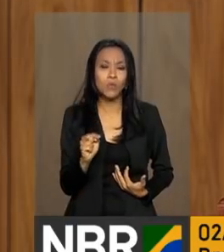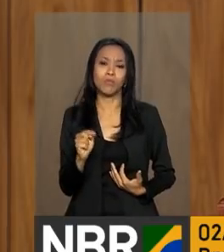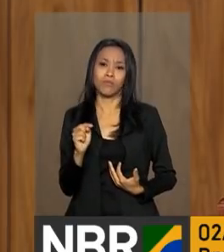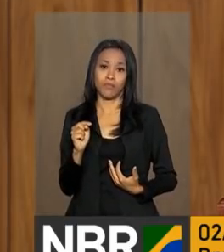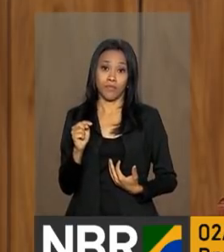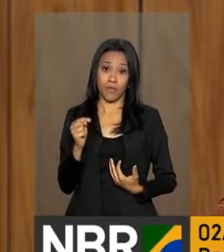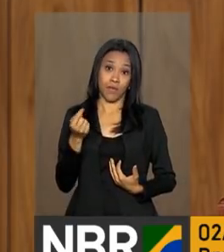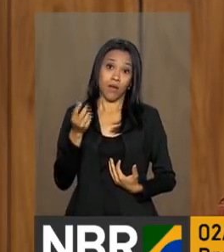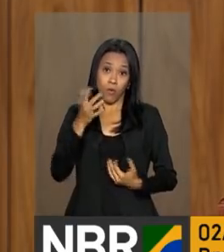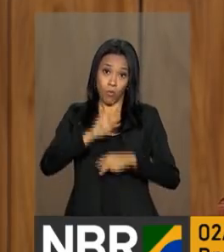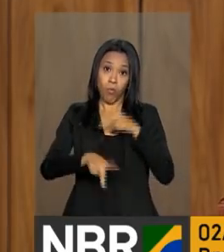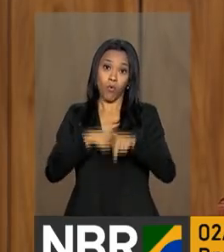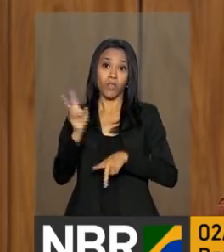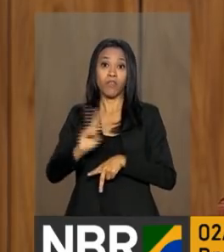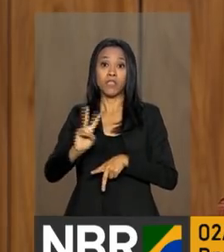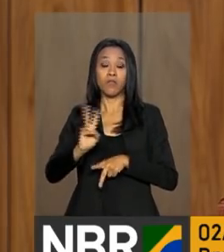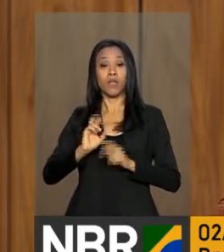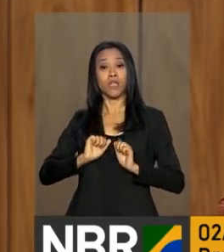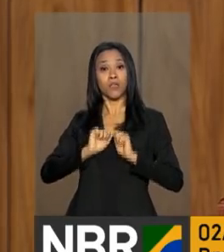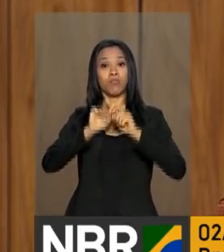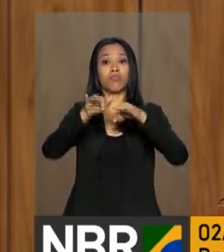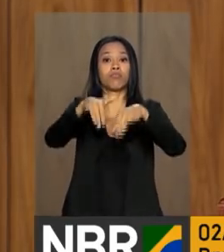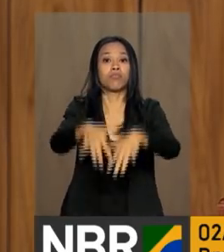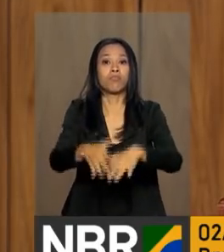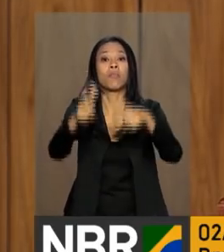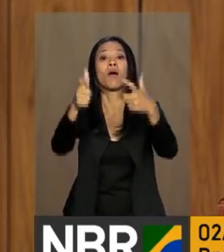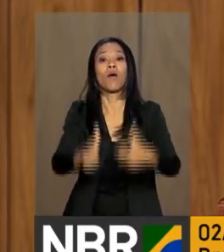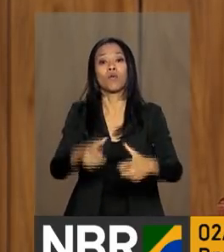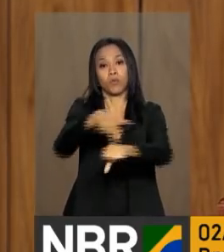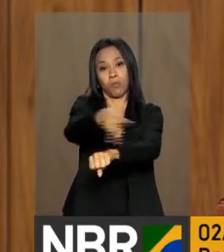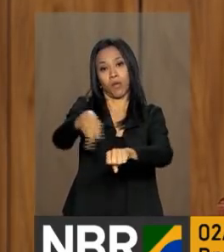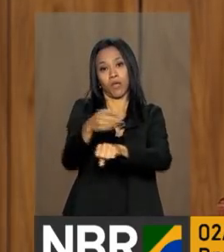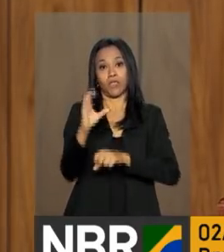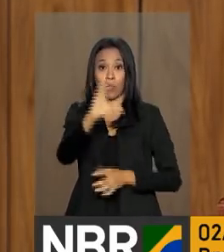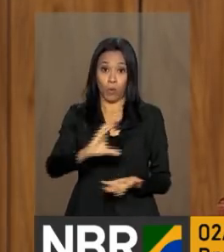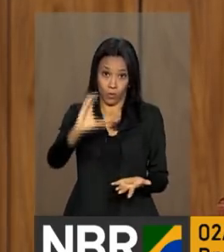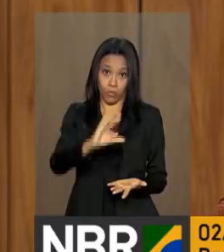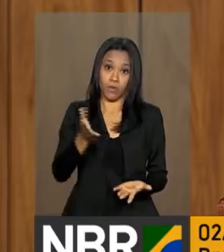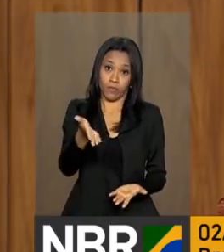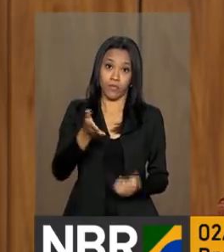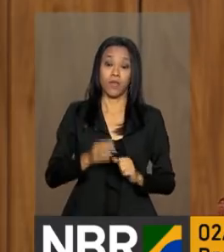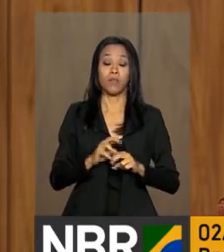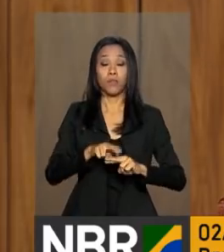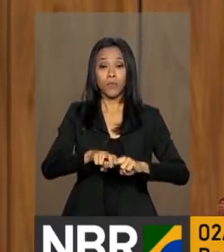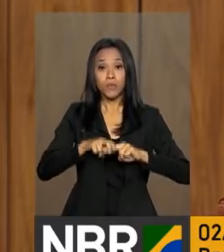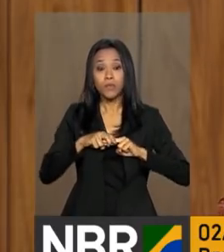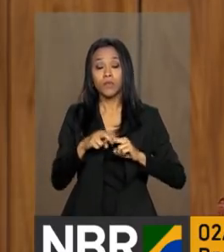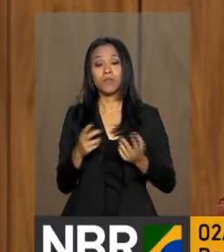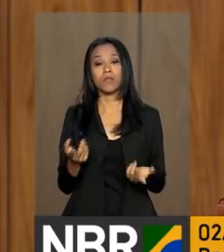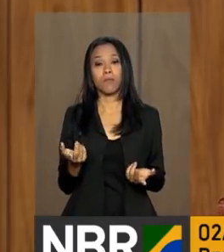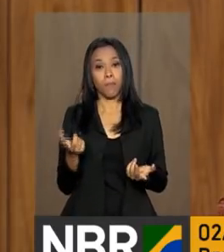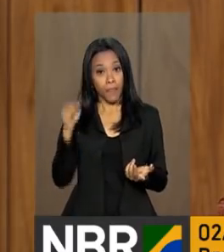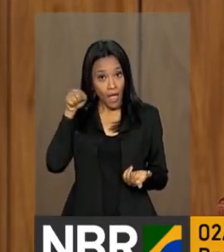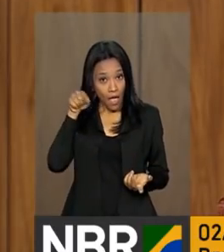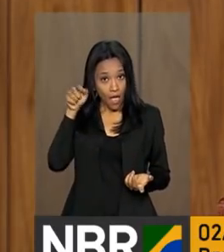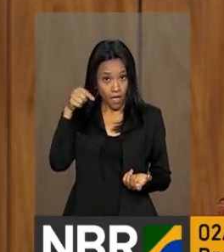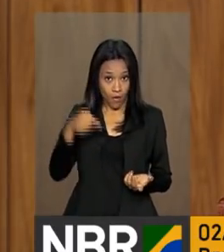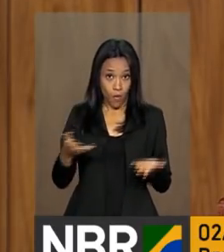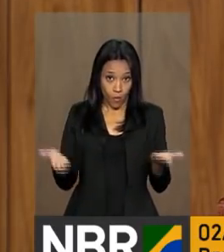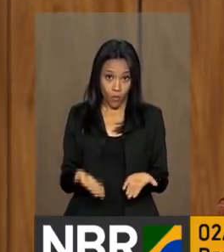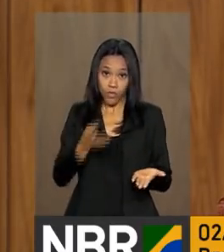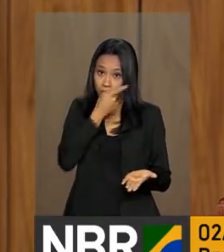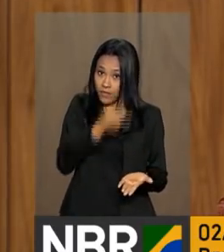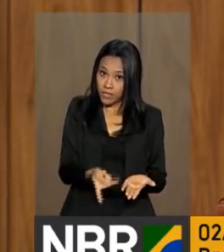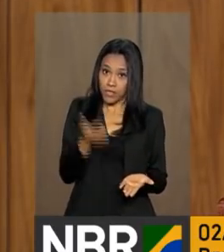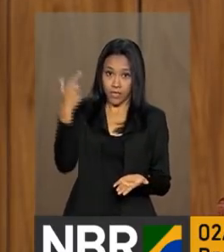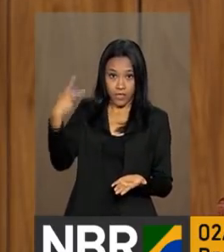venezuelanos que se refugiaram na Colômbia. Portanto, esta visita do presidente